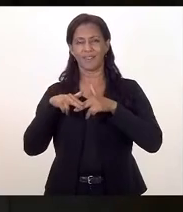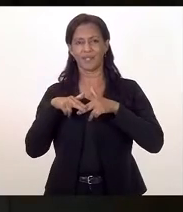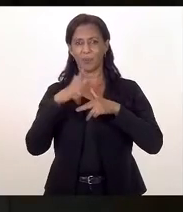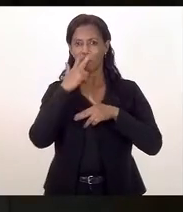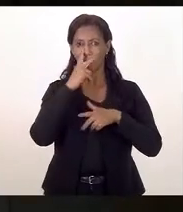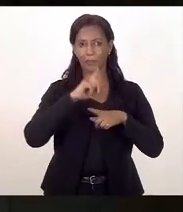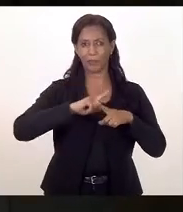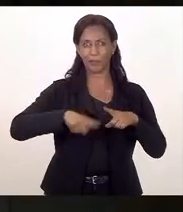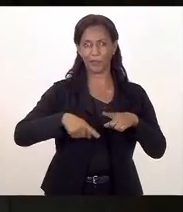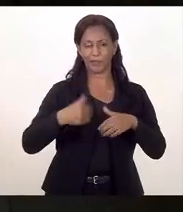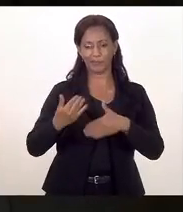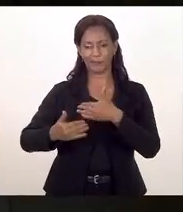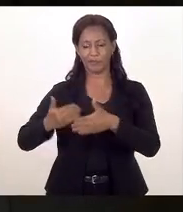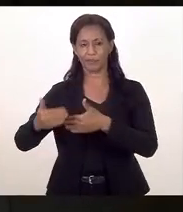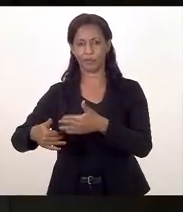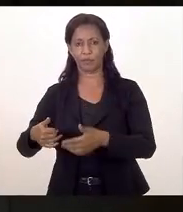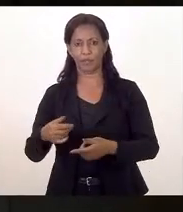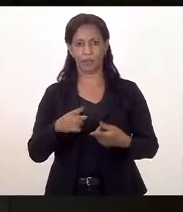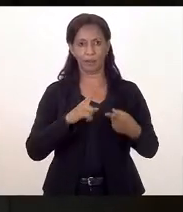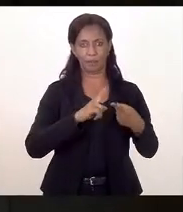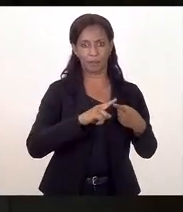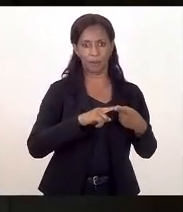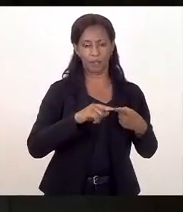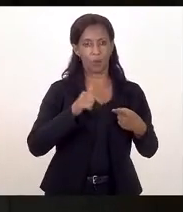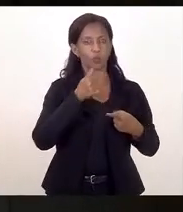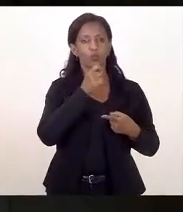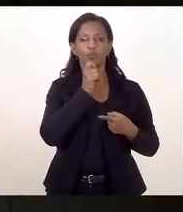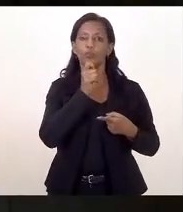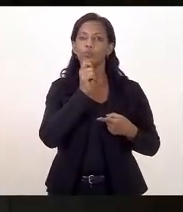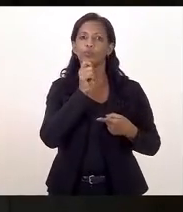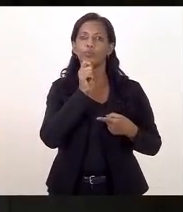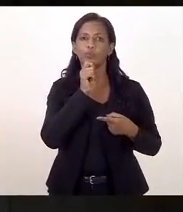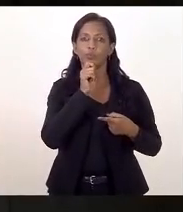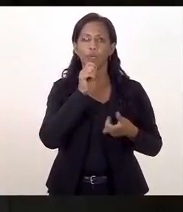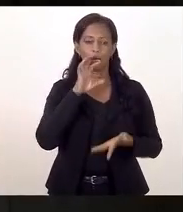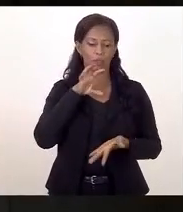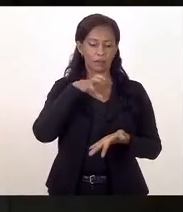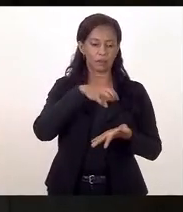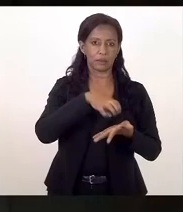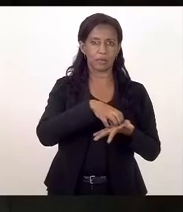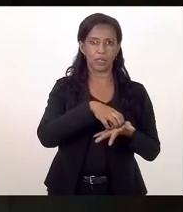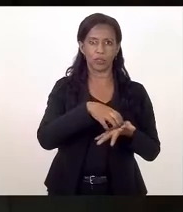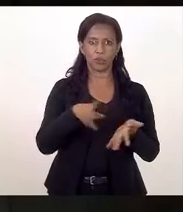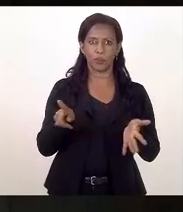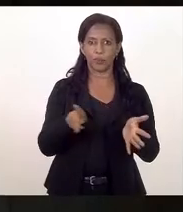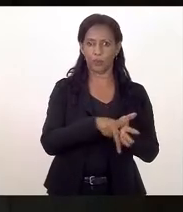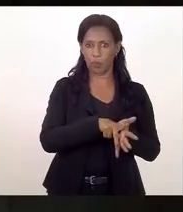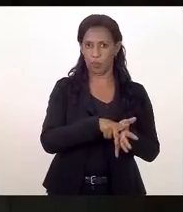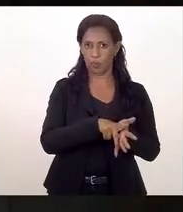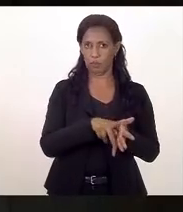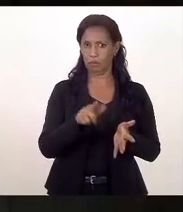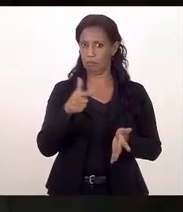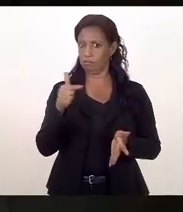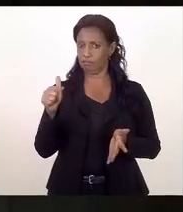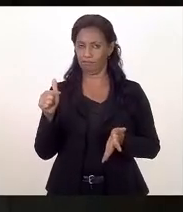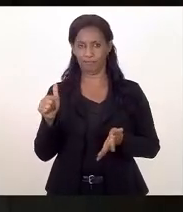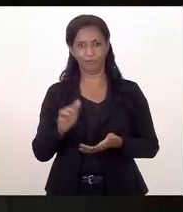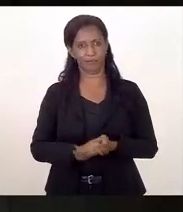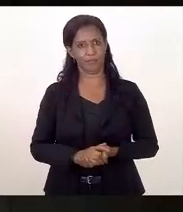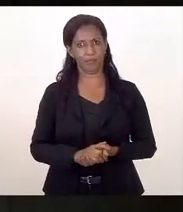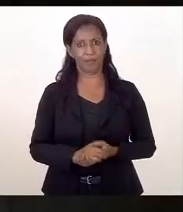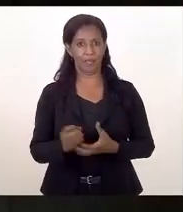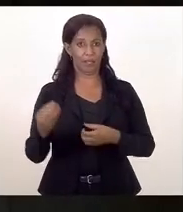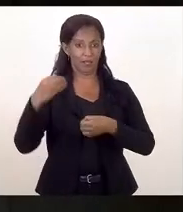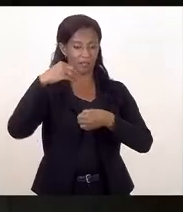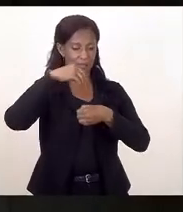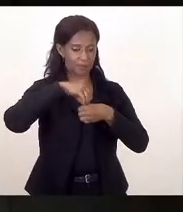Uma delas é que a UESO ainda não tem uma sede própria. Ela funciona em parte de uma